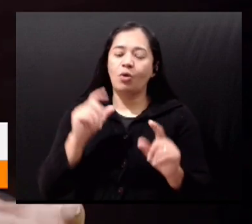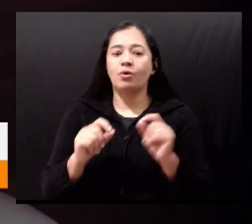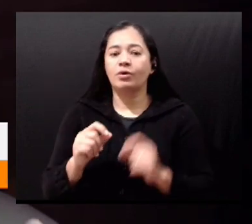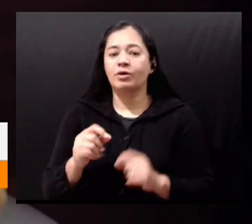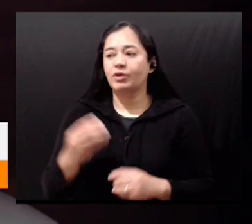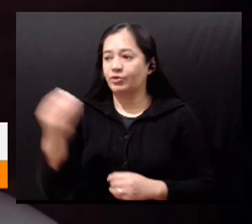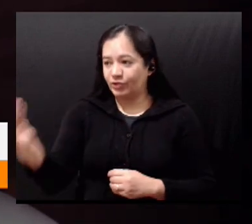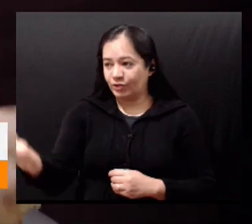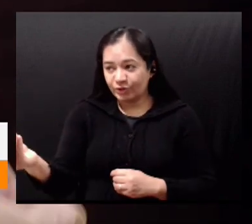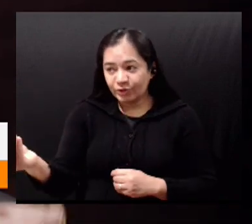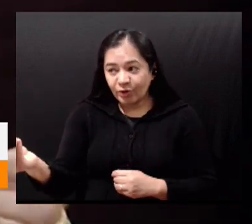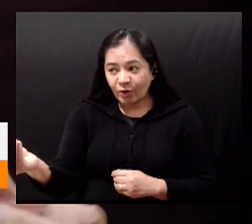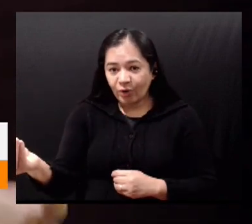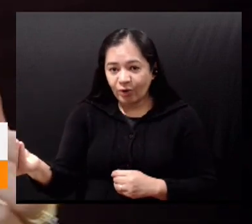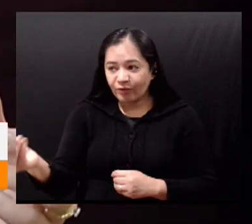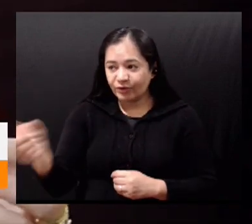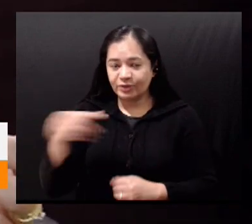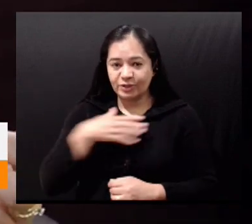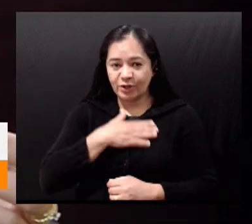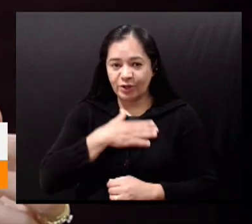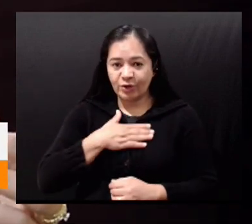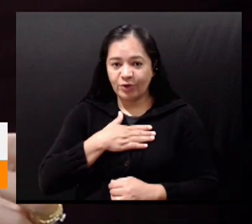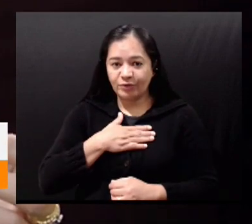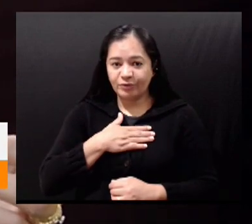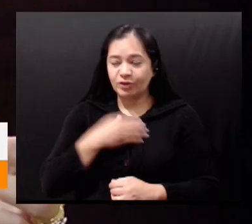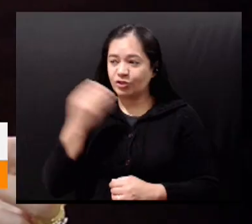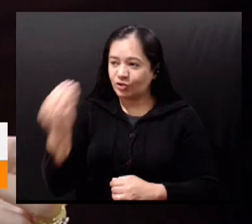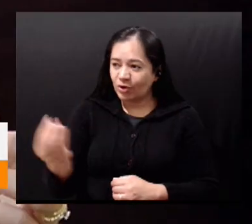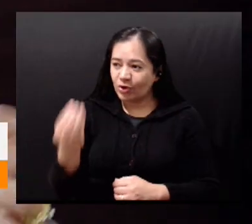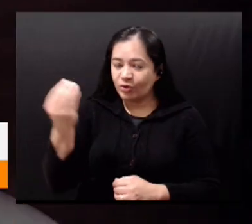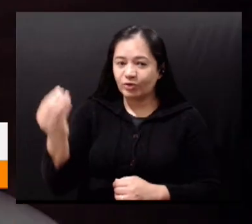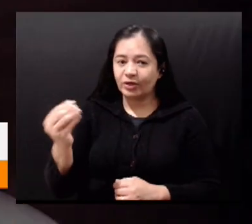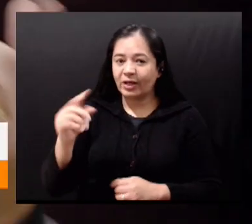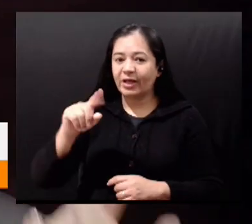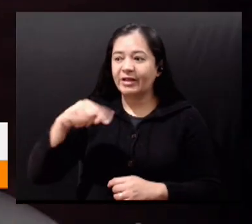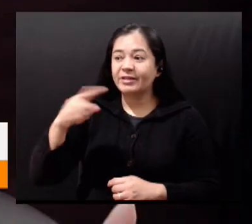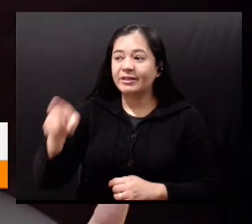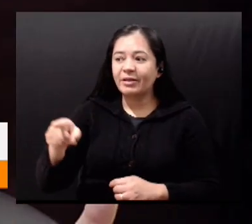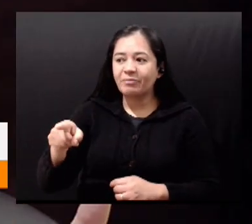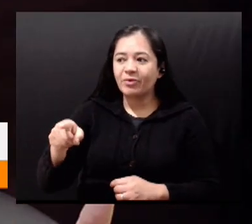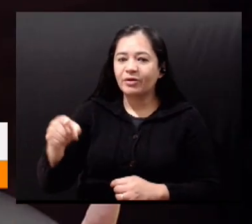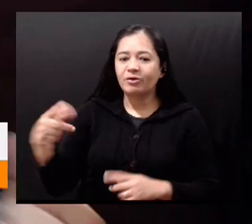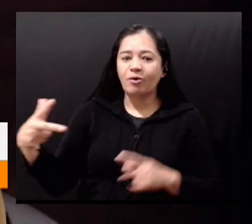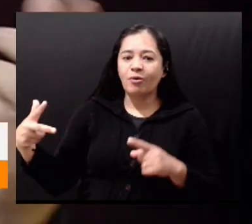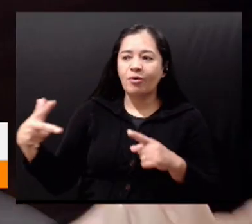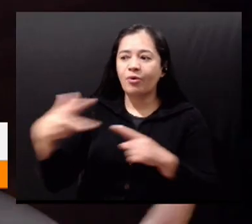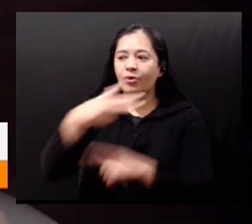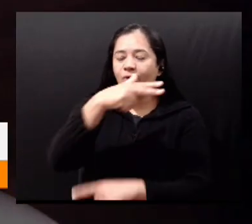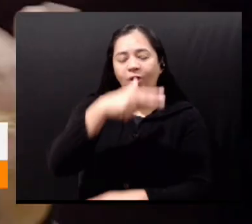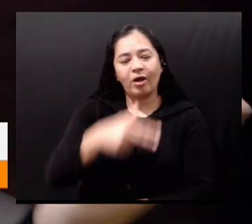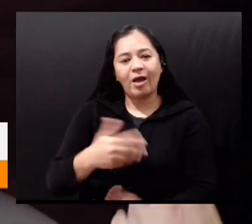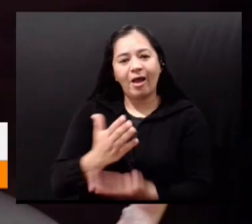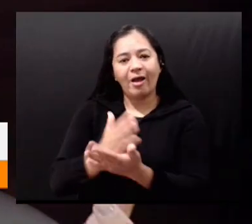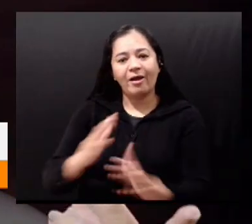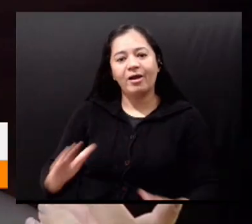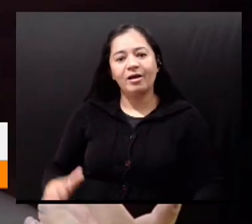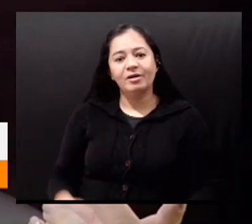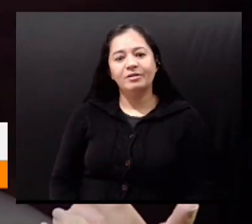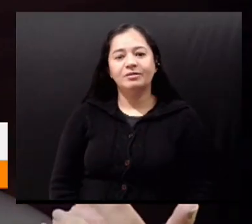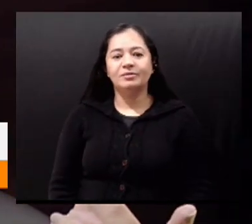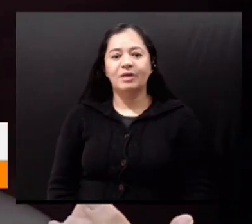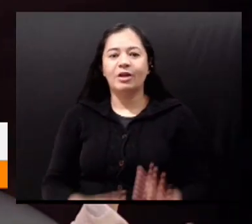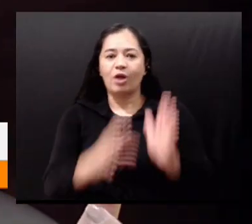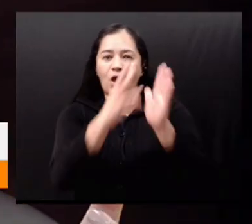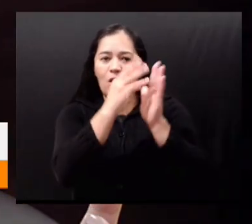você gosta, uhum, te dou, te dou, te dou, depois eu corto. E aí, quando eu te dou de novo o que você gosta, o conteúdo, o vídeo,